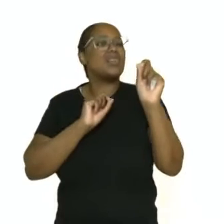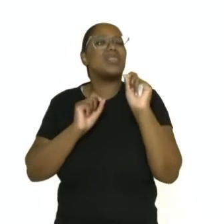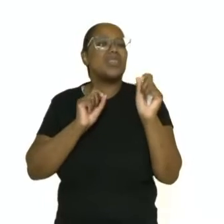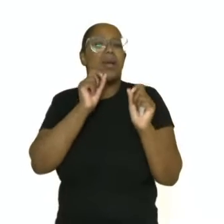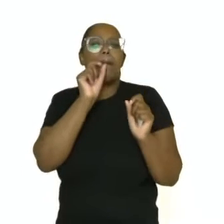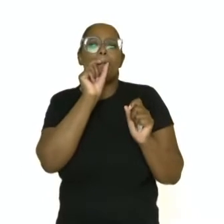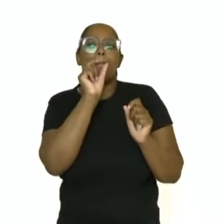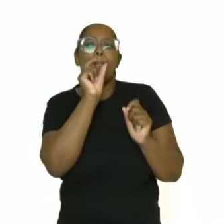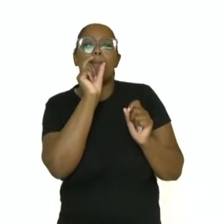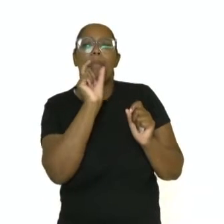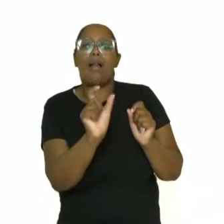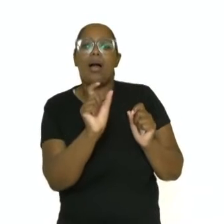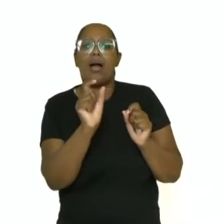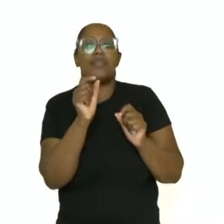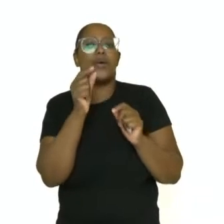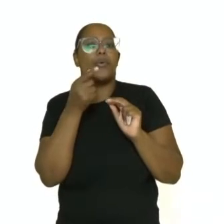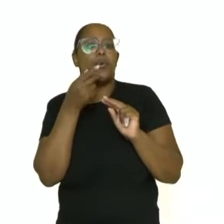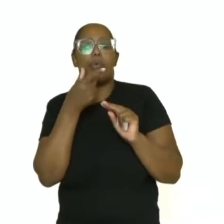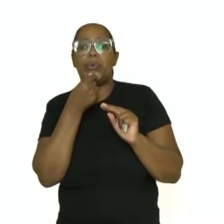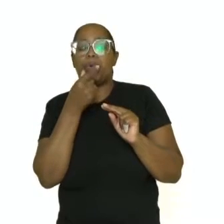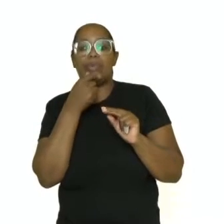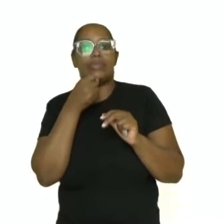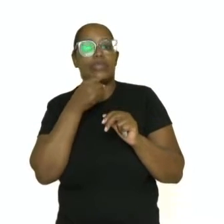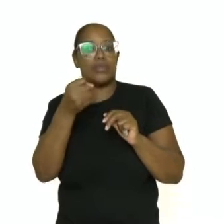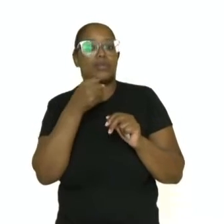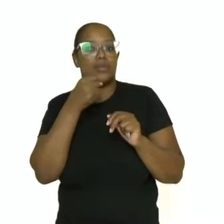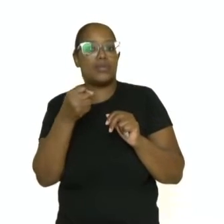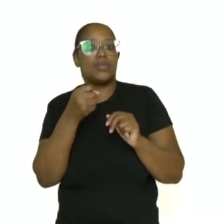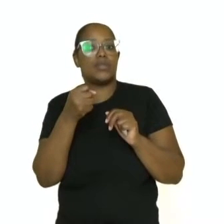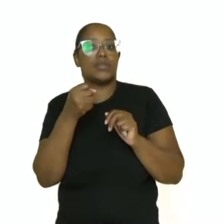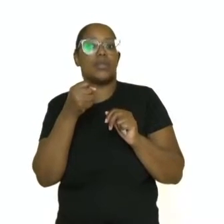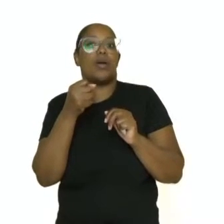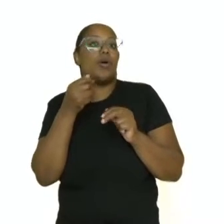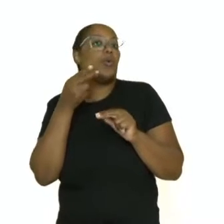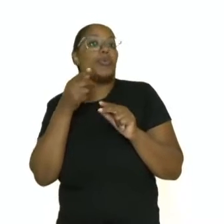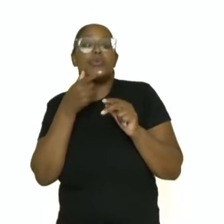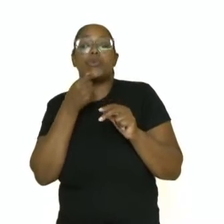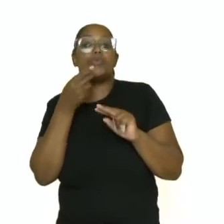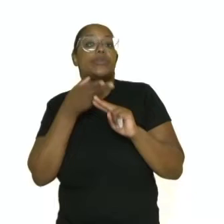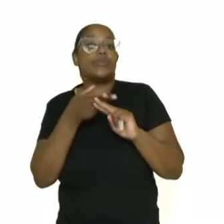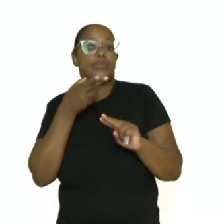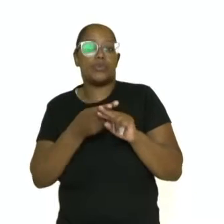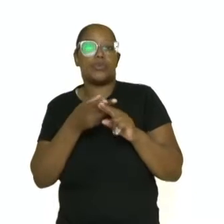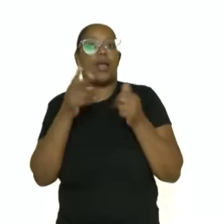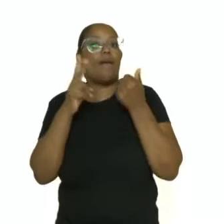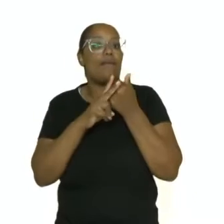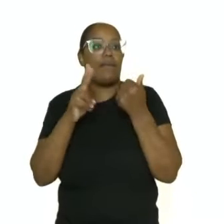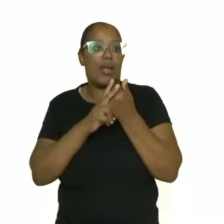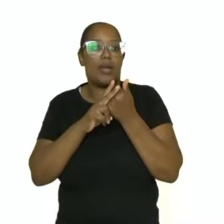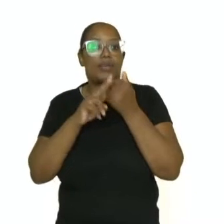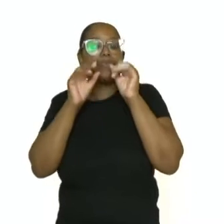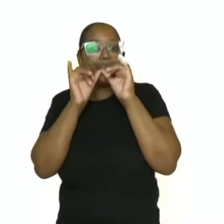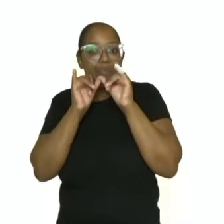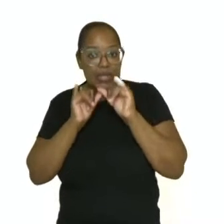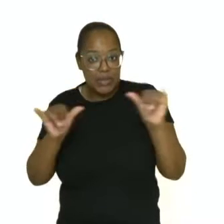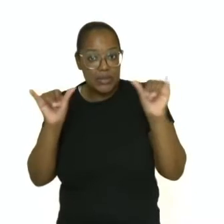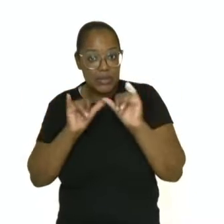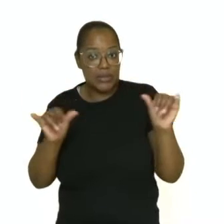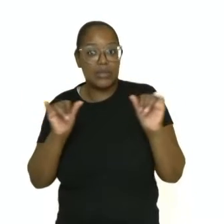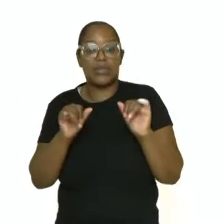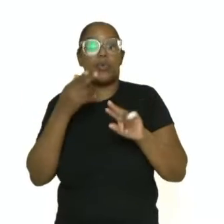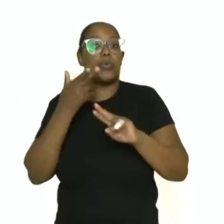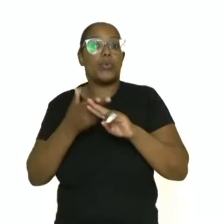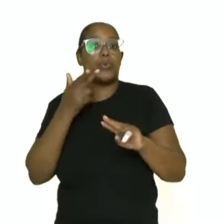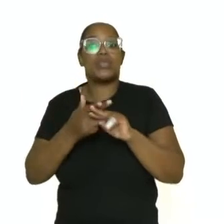empregada para se referir a essa pessoa? Que verbo acompanha essa pessoa? A declaração consomem muito acima do